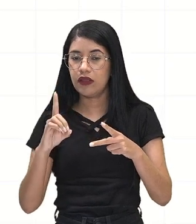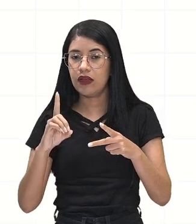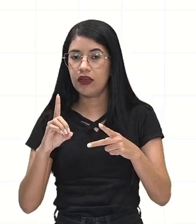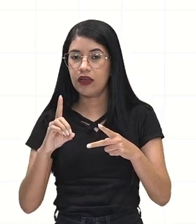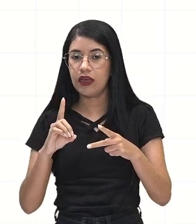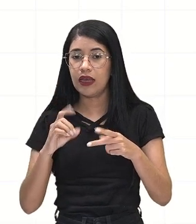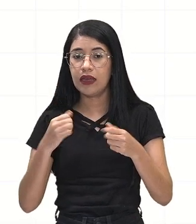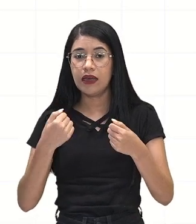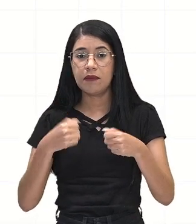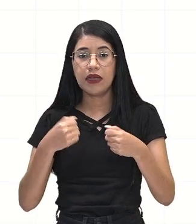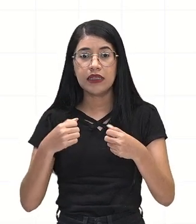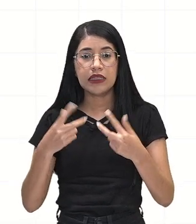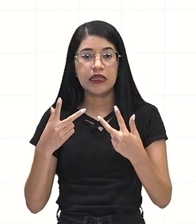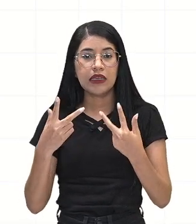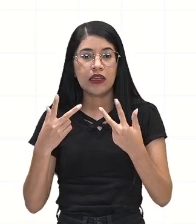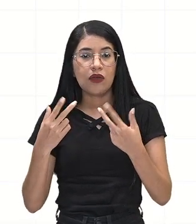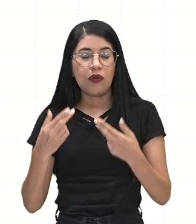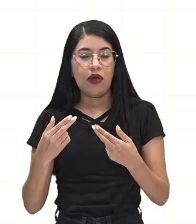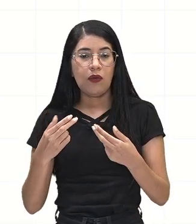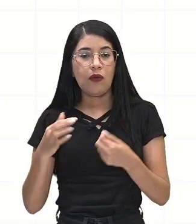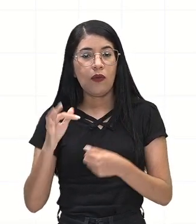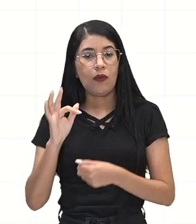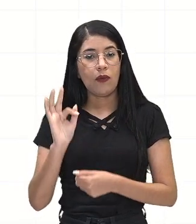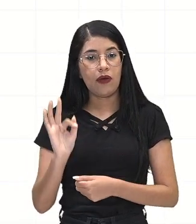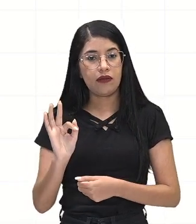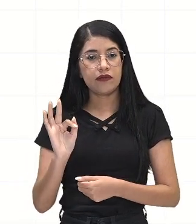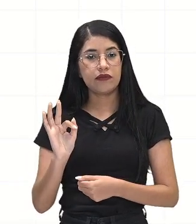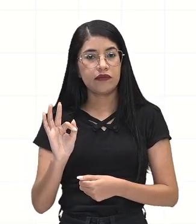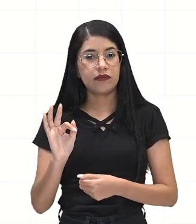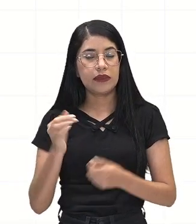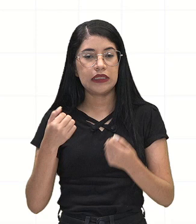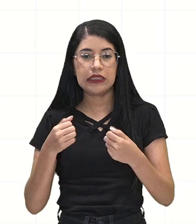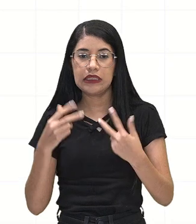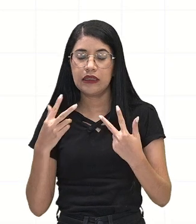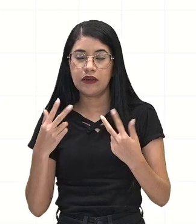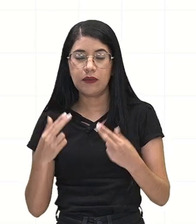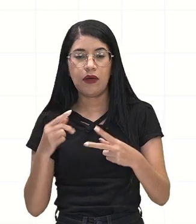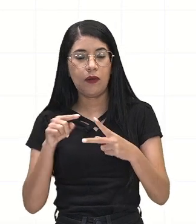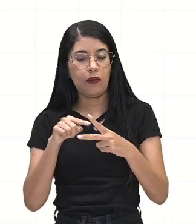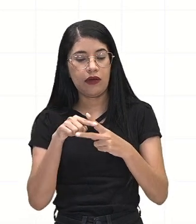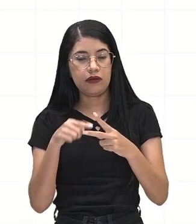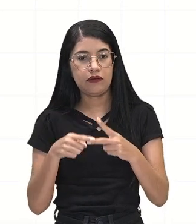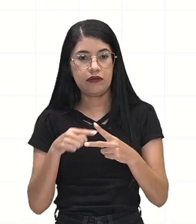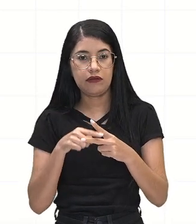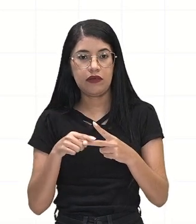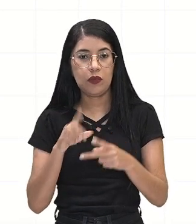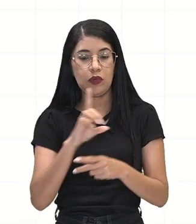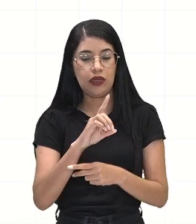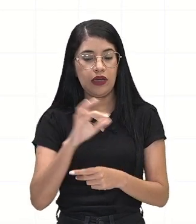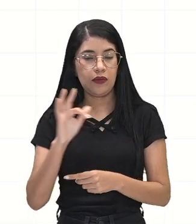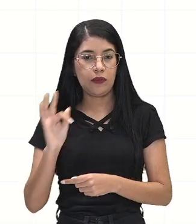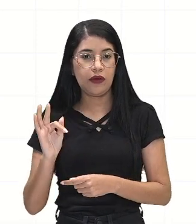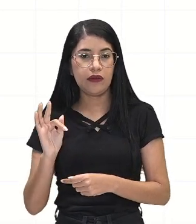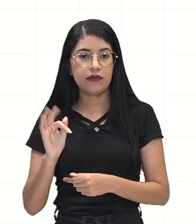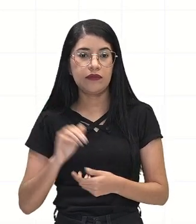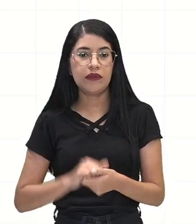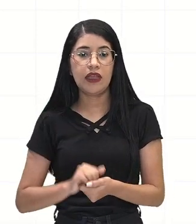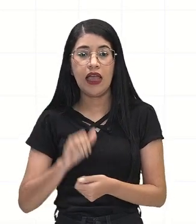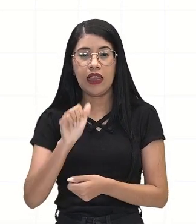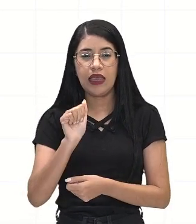ser igual ao ângulo F. Observe que esse ângulo está sendo chamado de ângulos